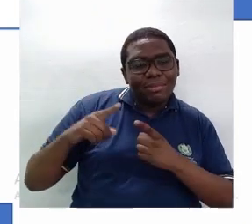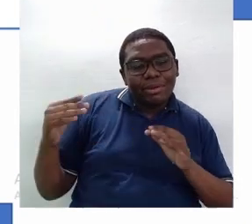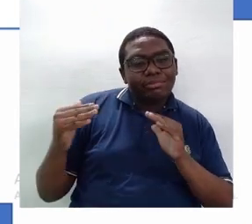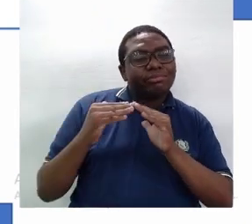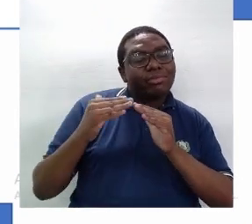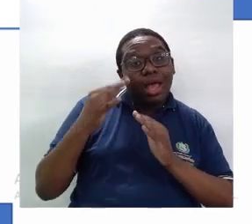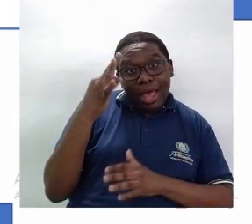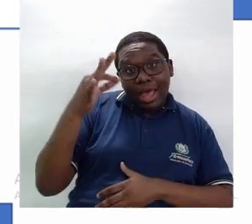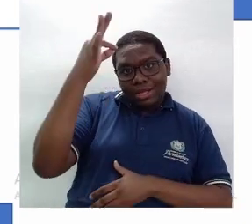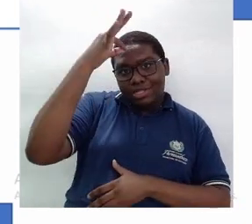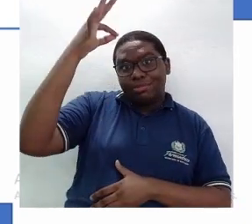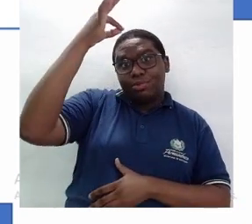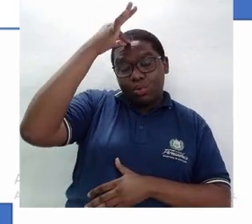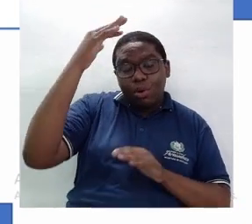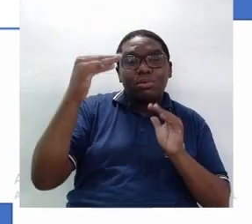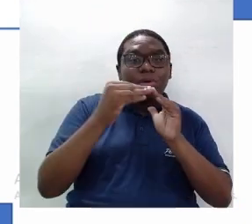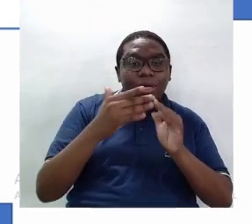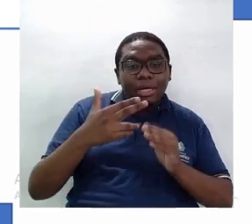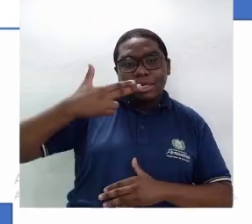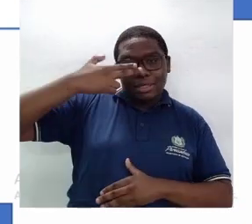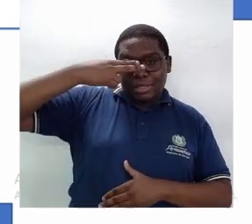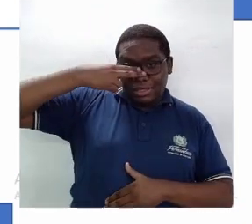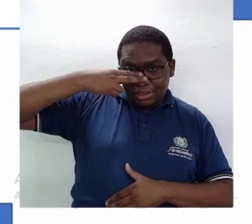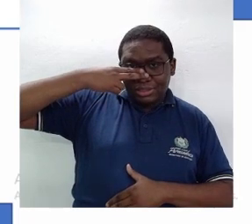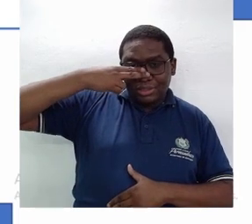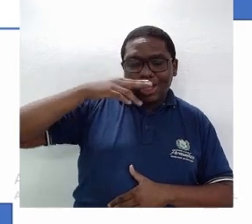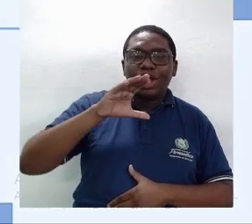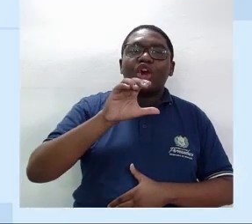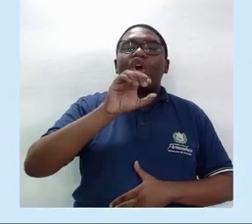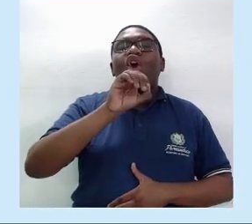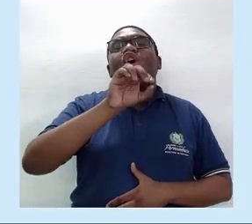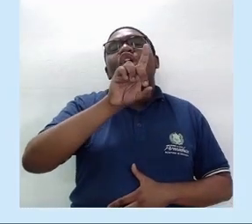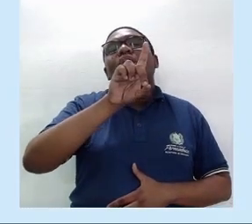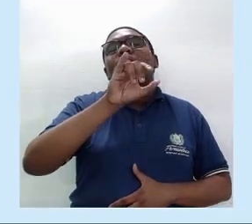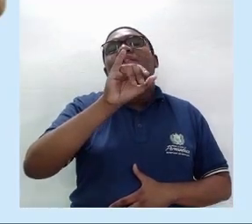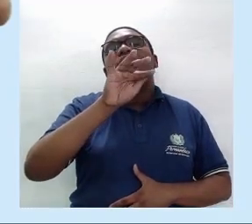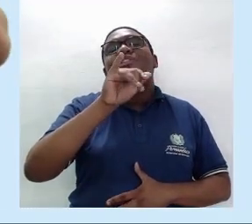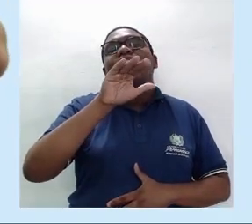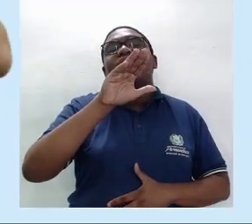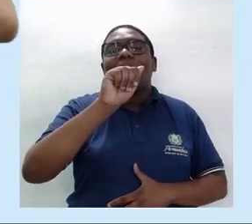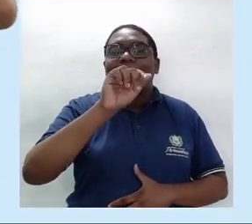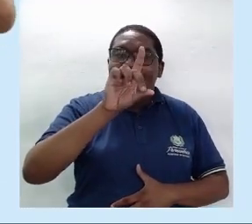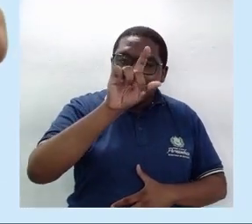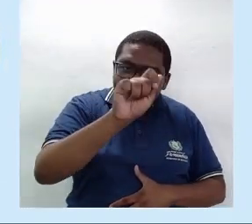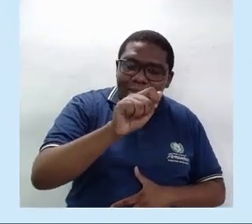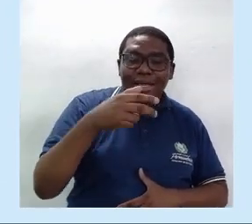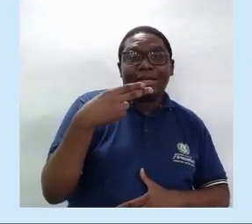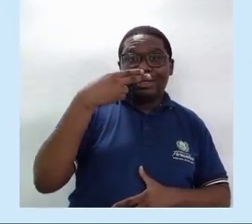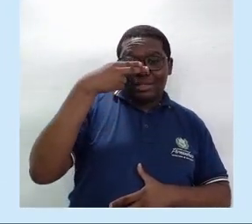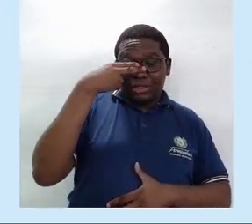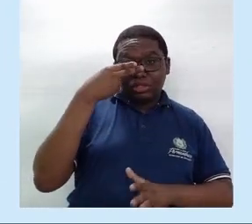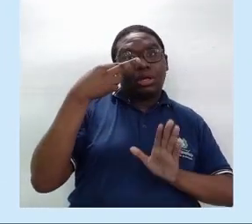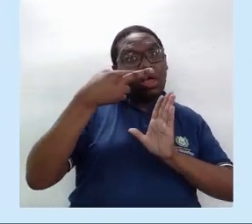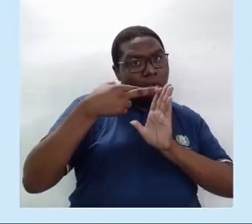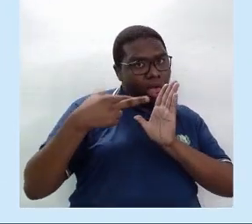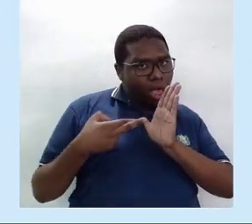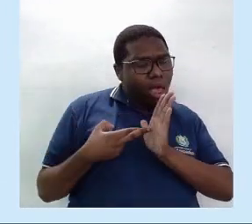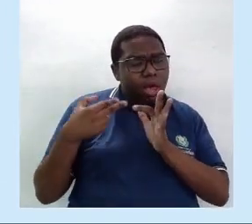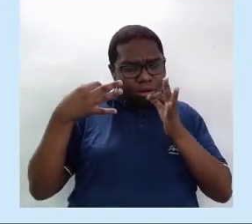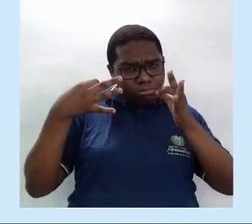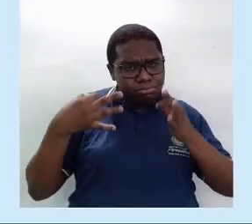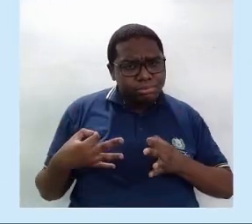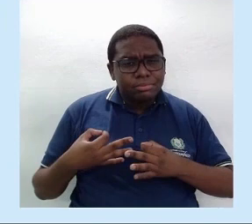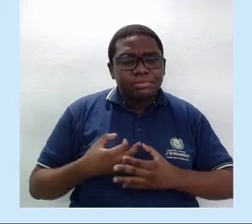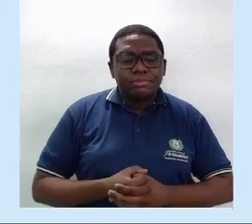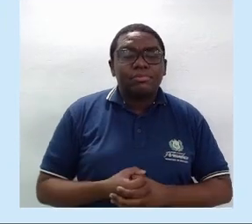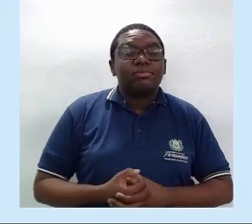de moral cristã codificada. Vejam só, de moral cristã codificada.